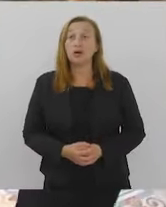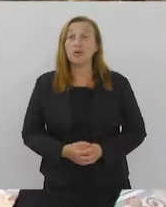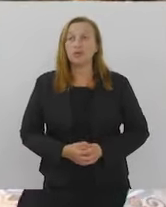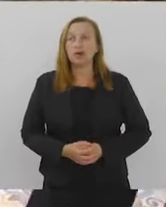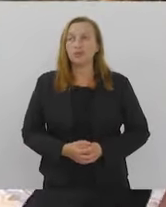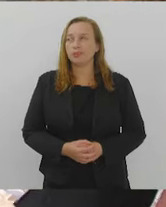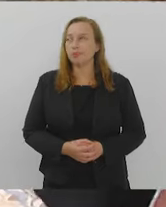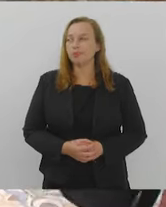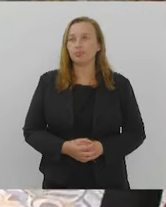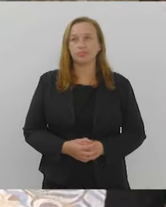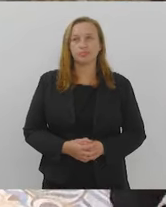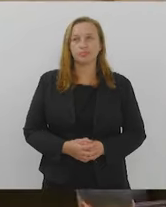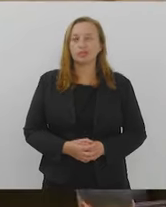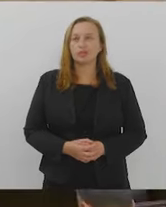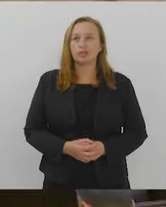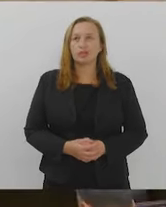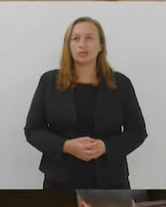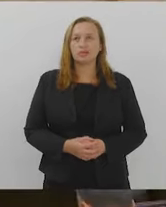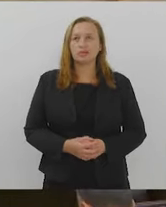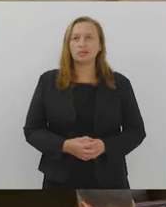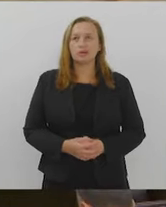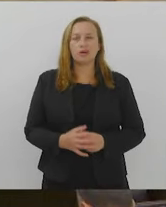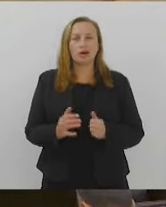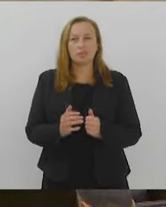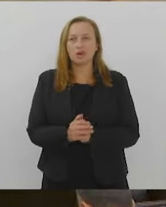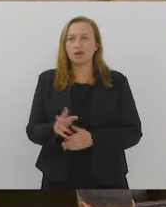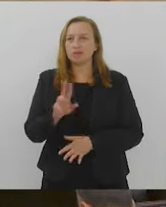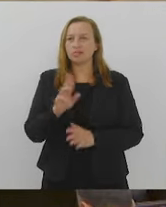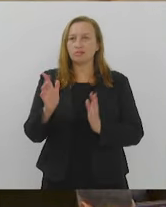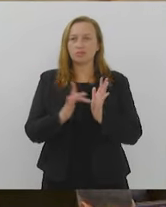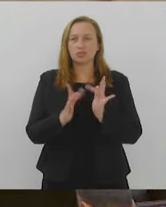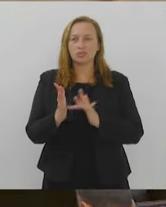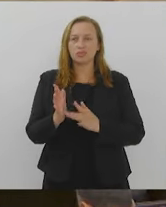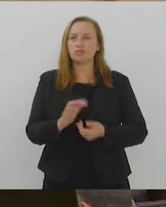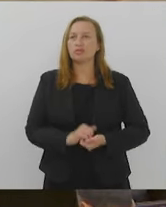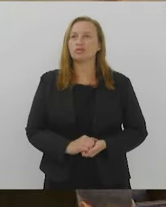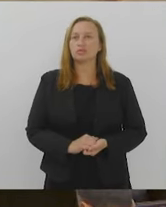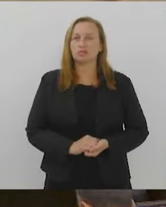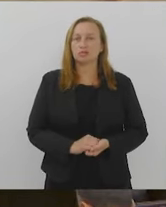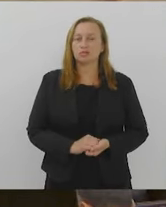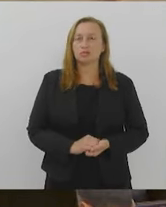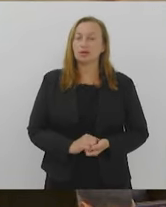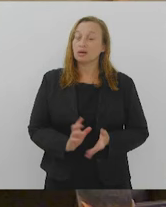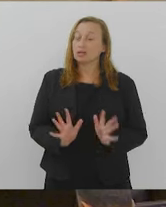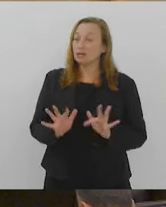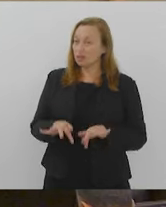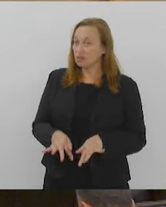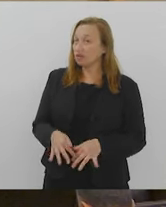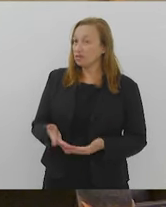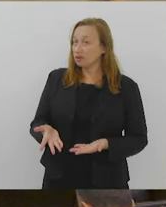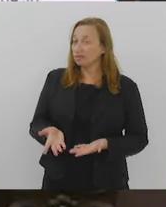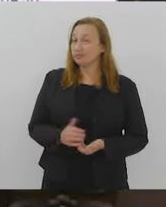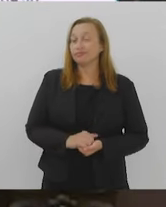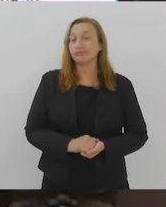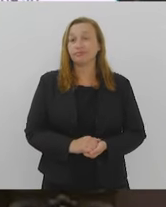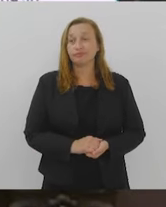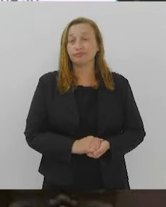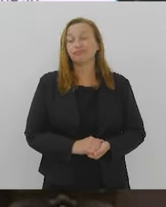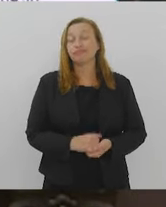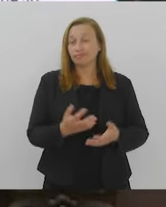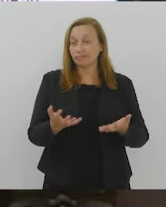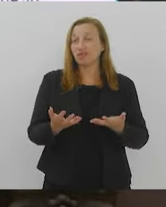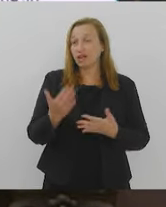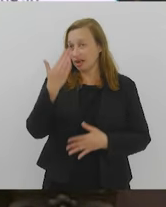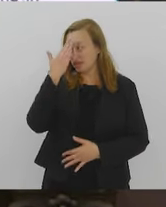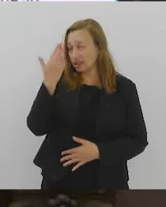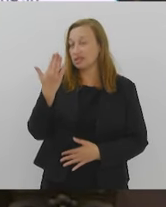Deus abençoe. Em nome de Jesus. Pena que está chegando no final. Quero agradecer